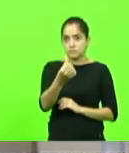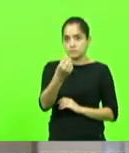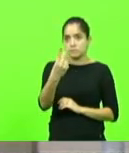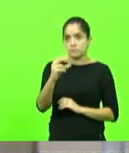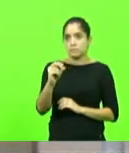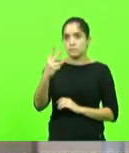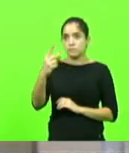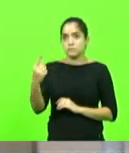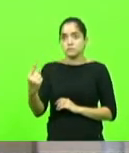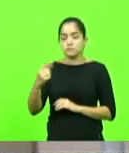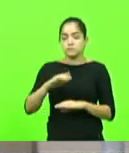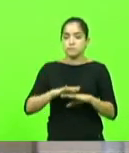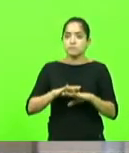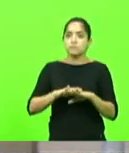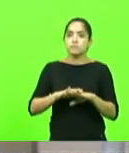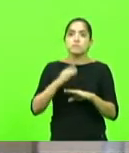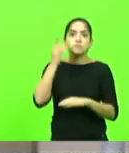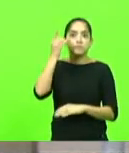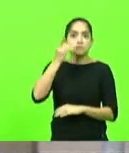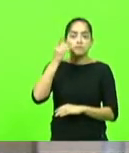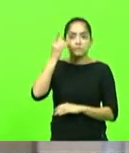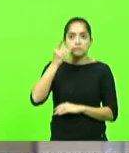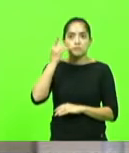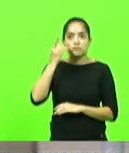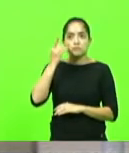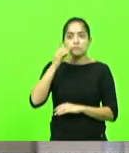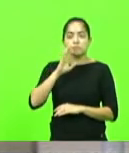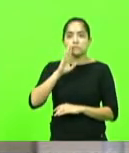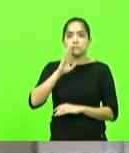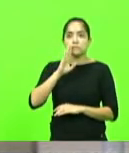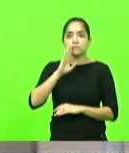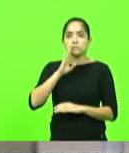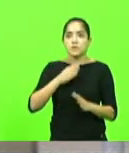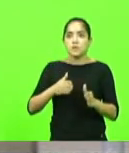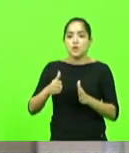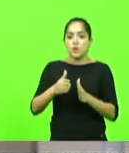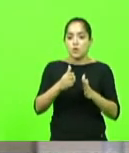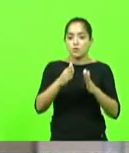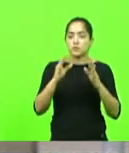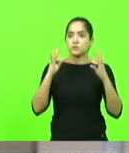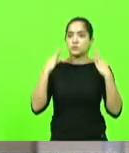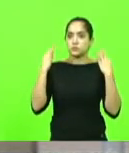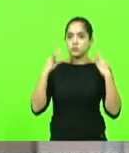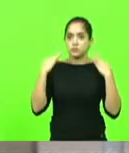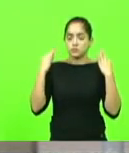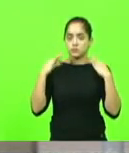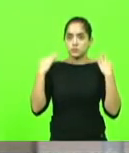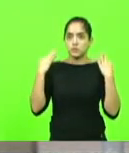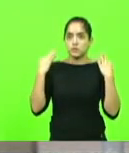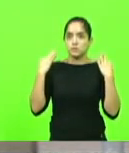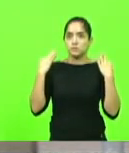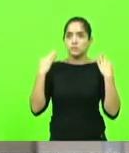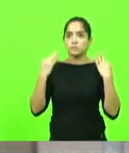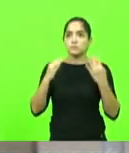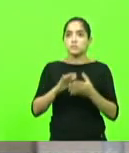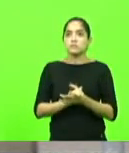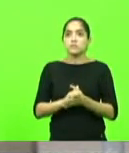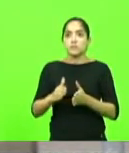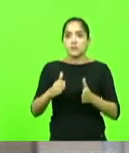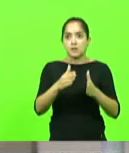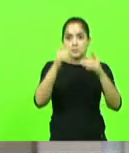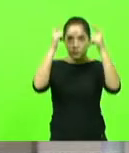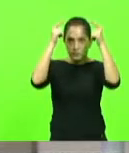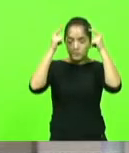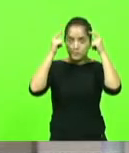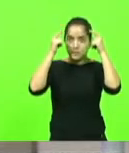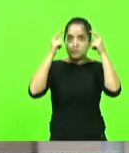226.6/2021. Autor, deputado Nilson Berlanda, institui a Rota Turística Imperial Caminho dos Príncipes, no estado